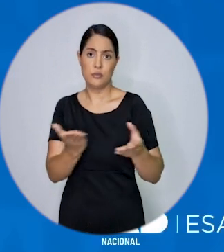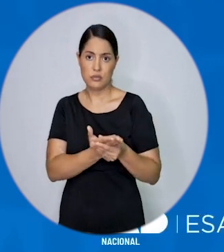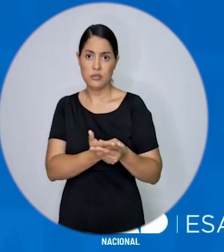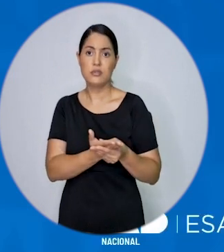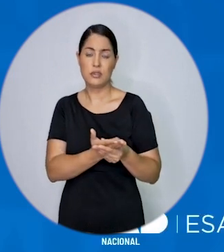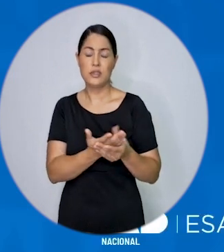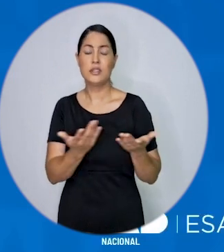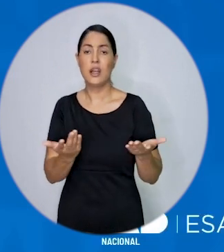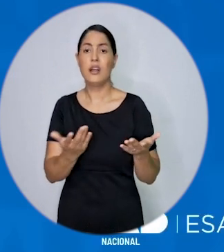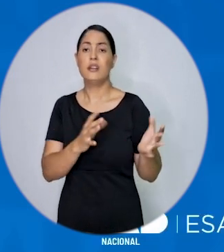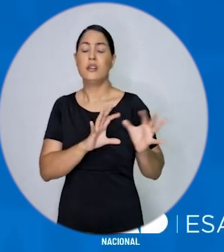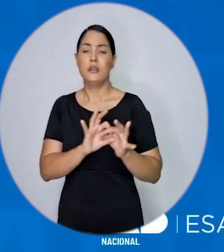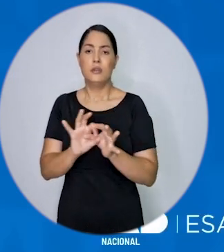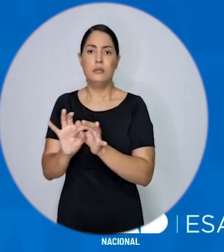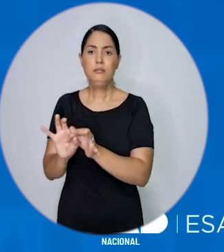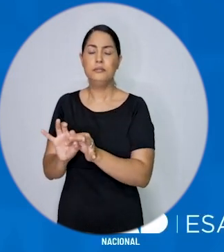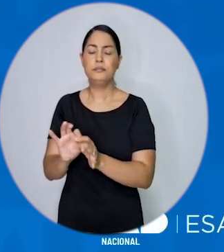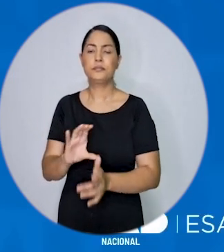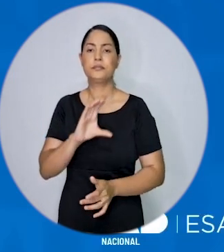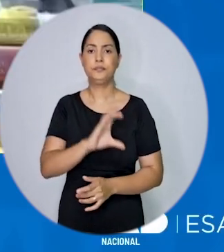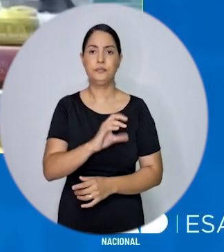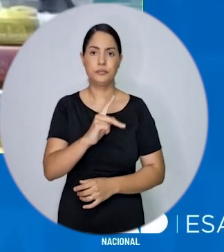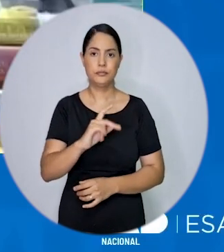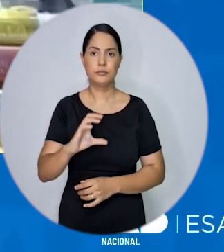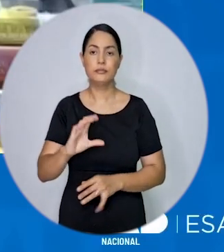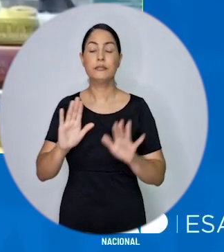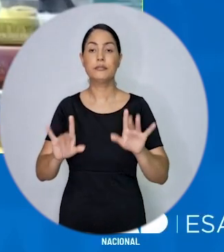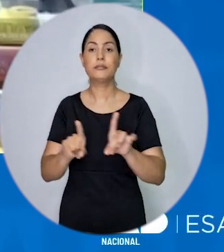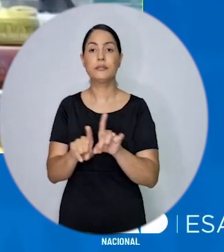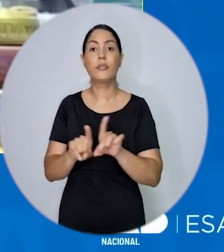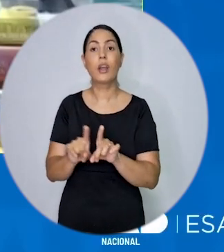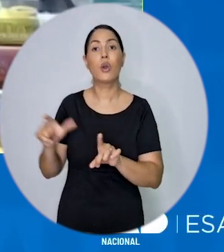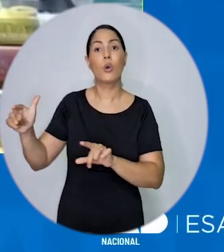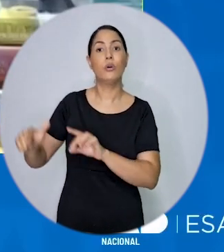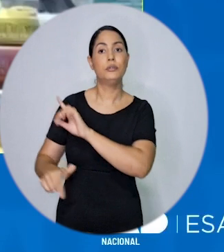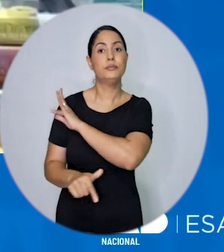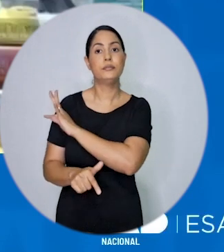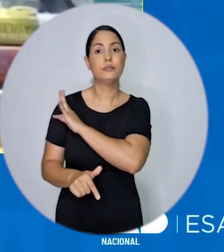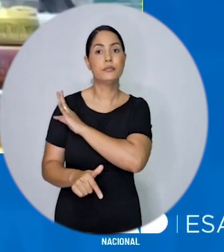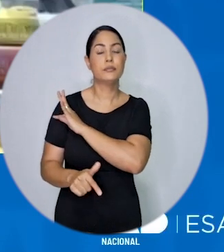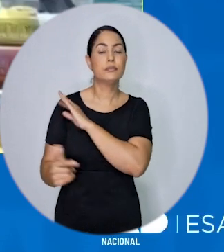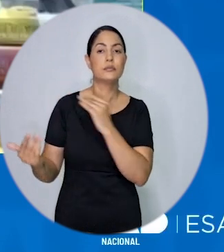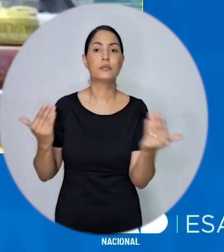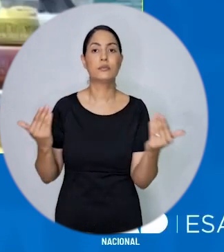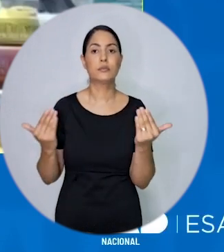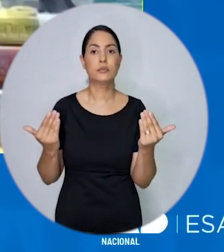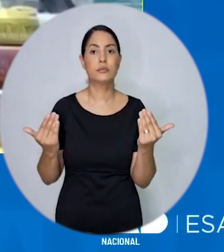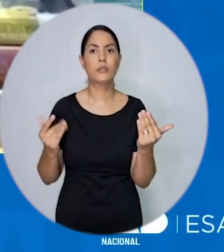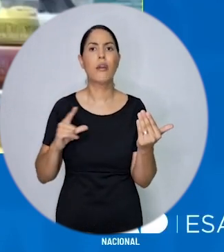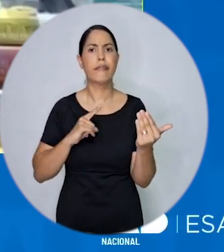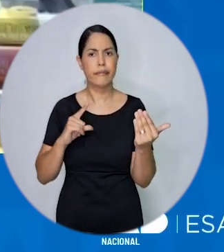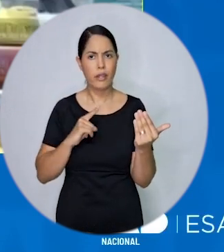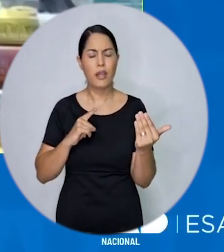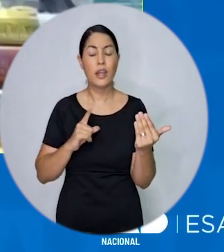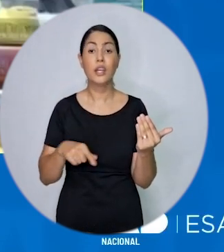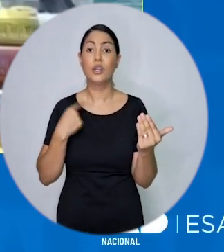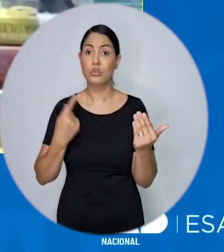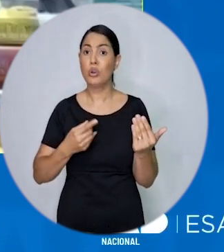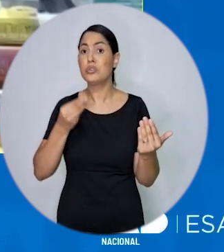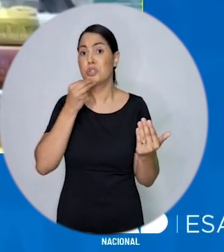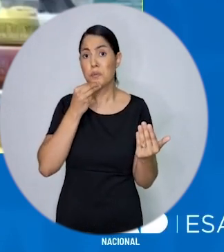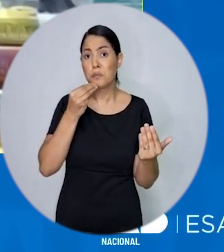e as inovações do inventário, mas técnicas de processos semelhantes que eu possa importar. E